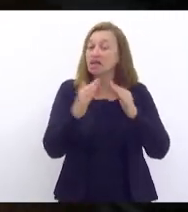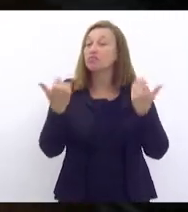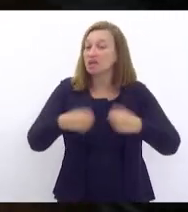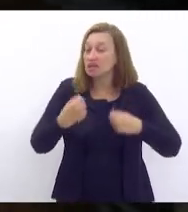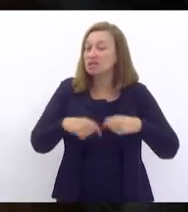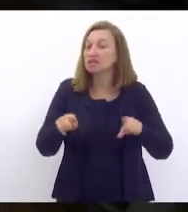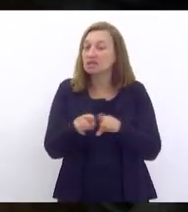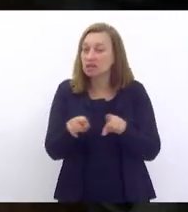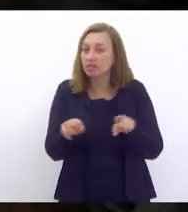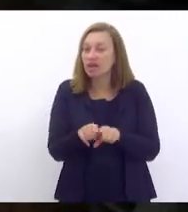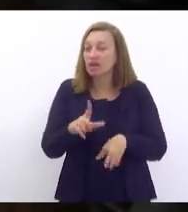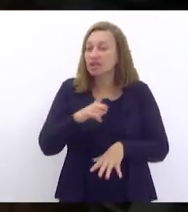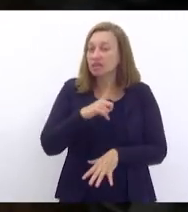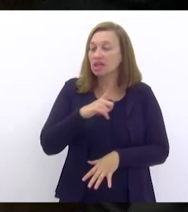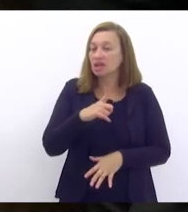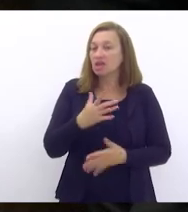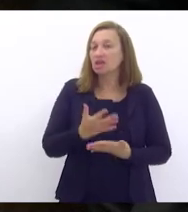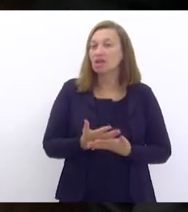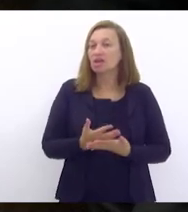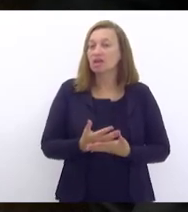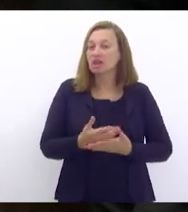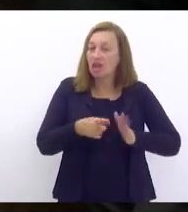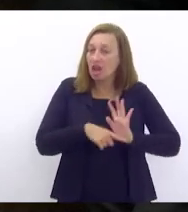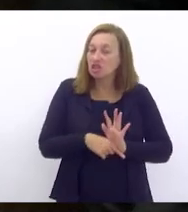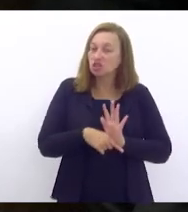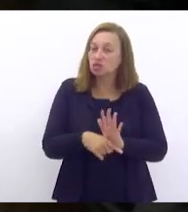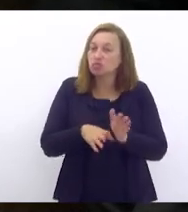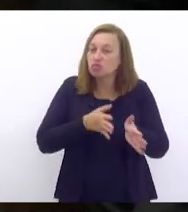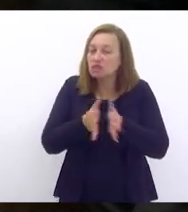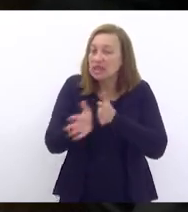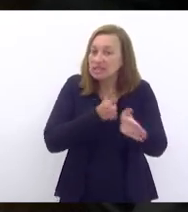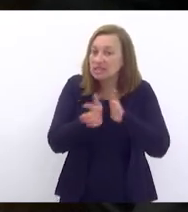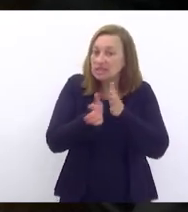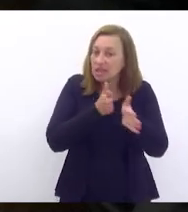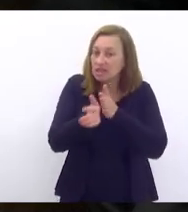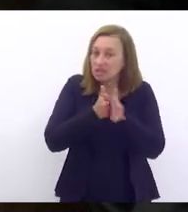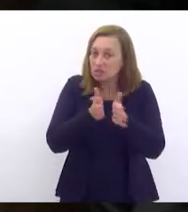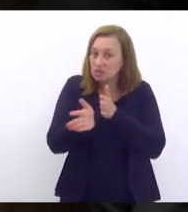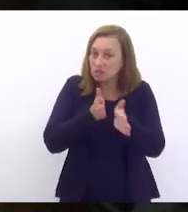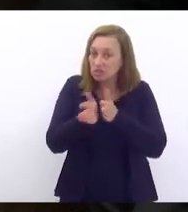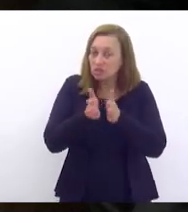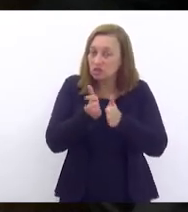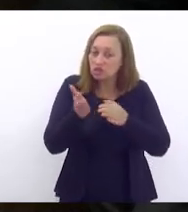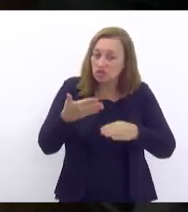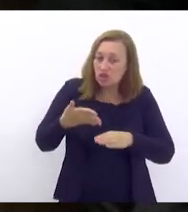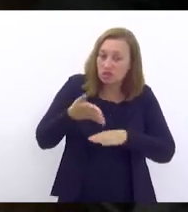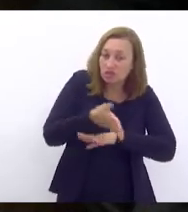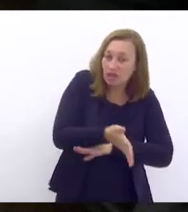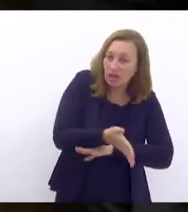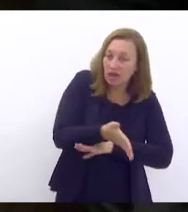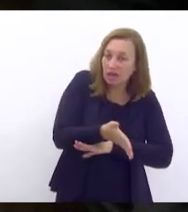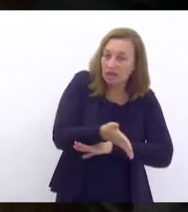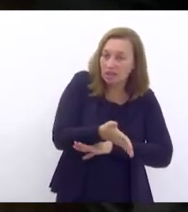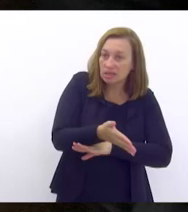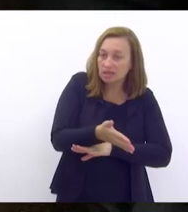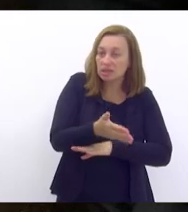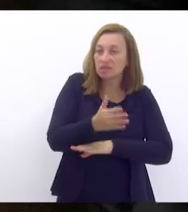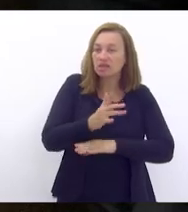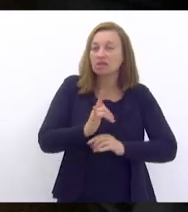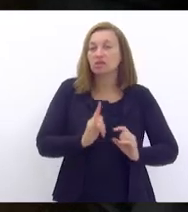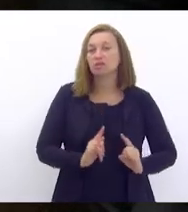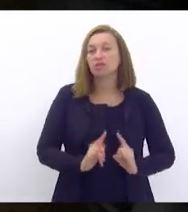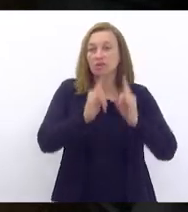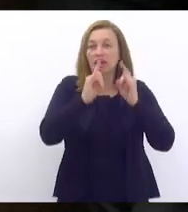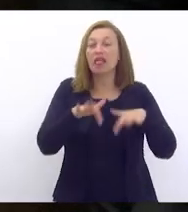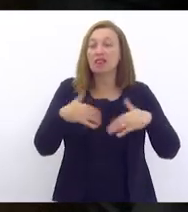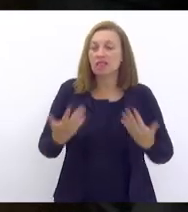ter algum tipo de intervenção que facilite o deslocamento desse morador e dessa moradora. Então,